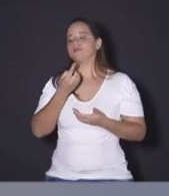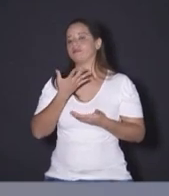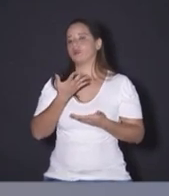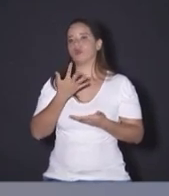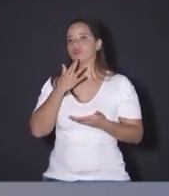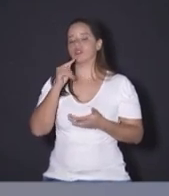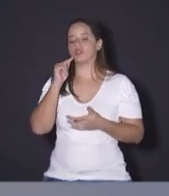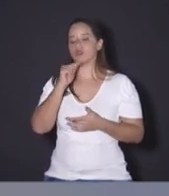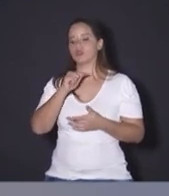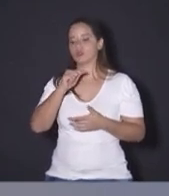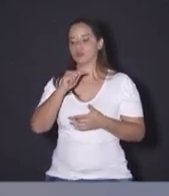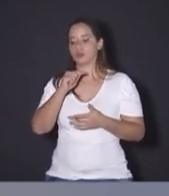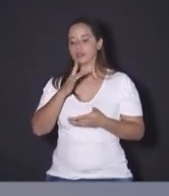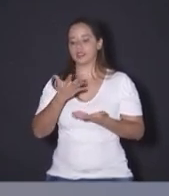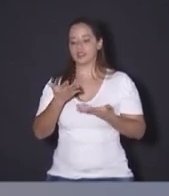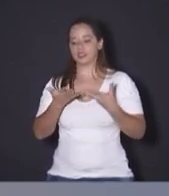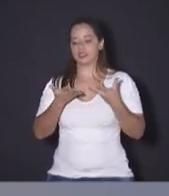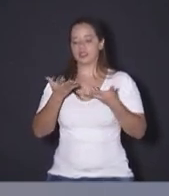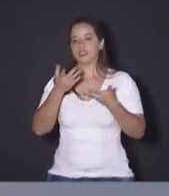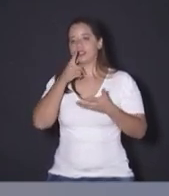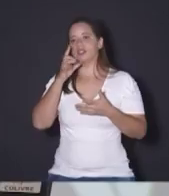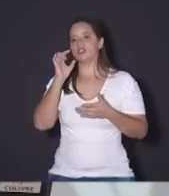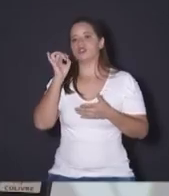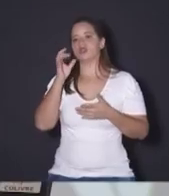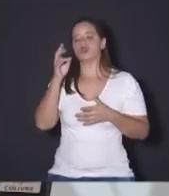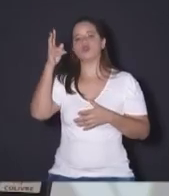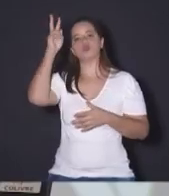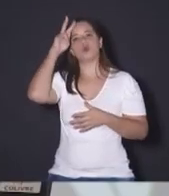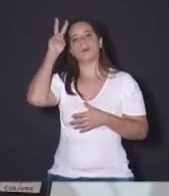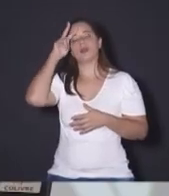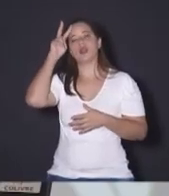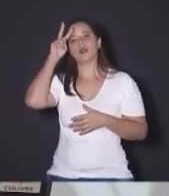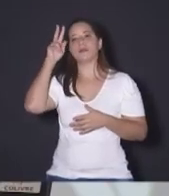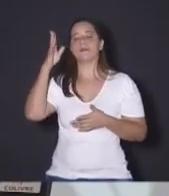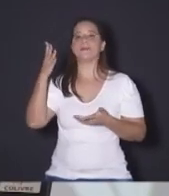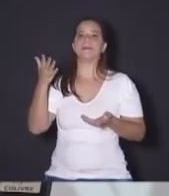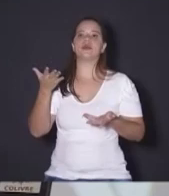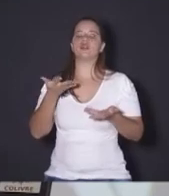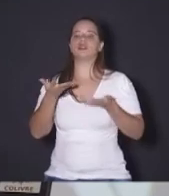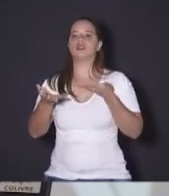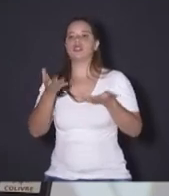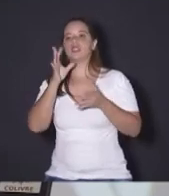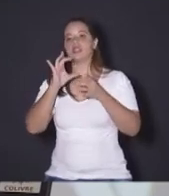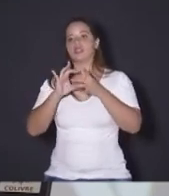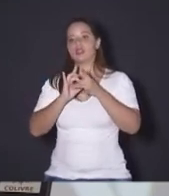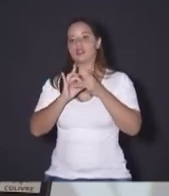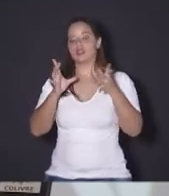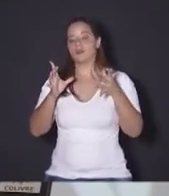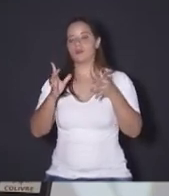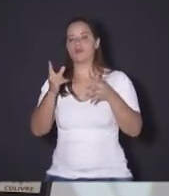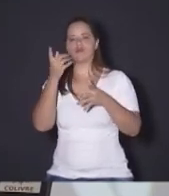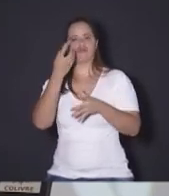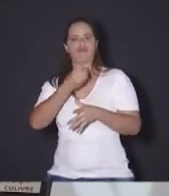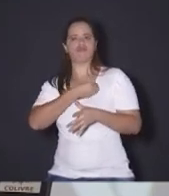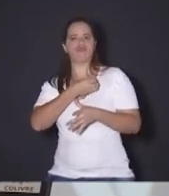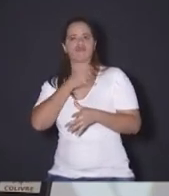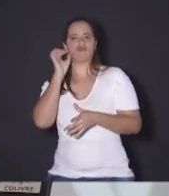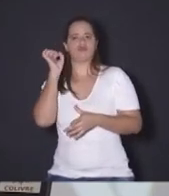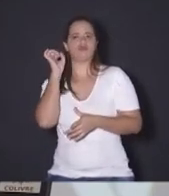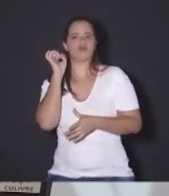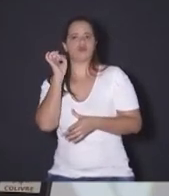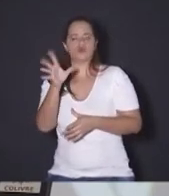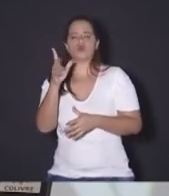isso isso serve apenas para nos lembrar que a democracia não existe apenas